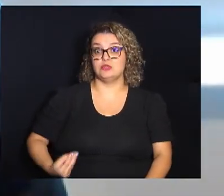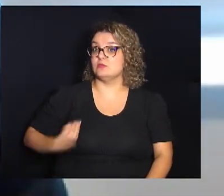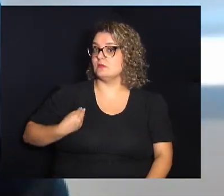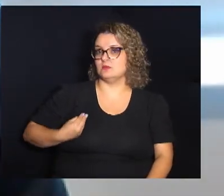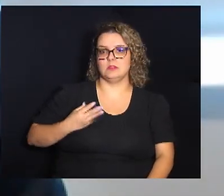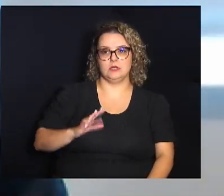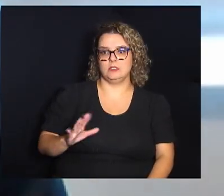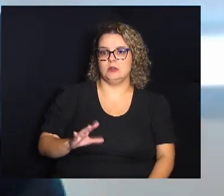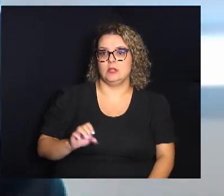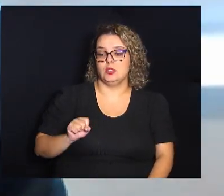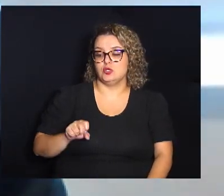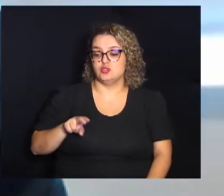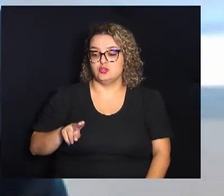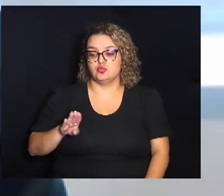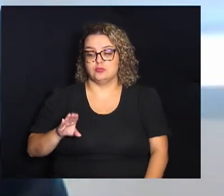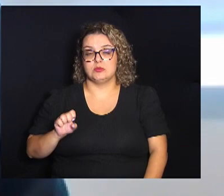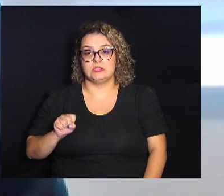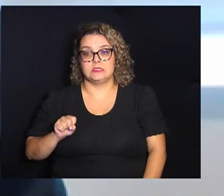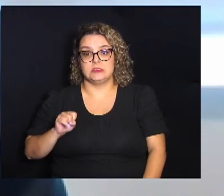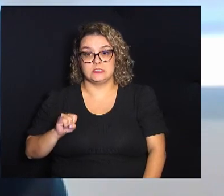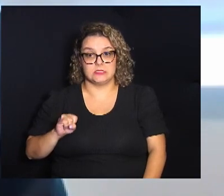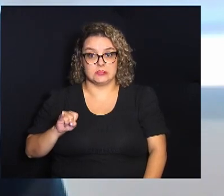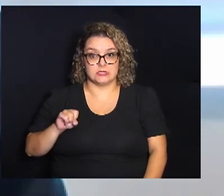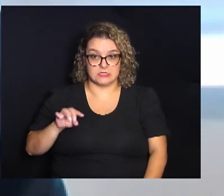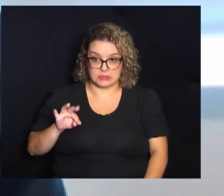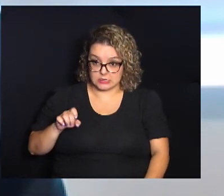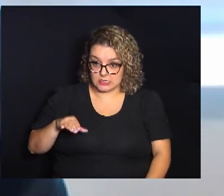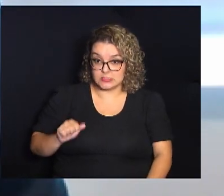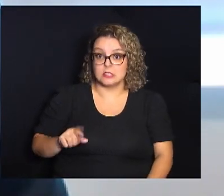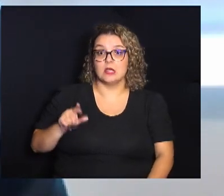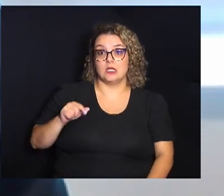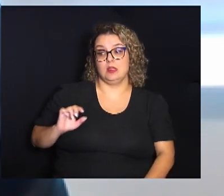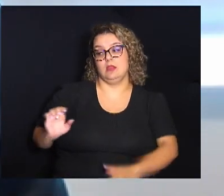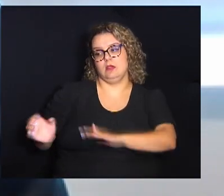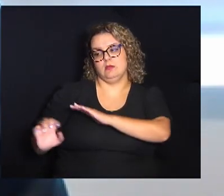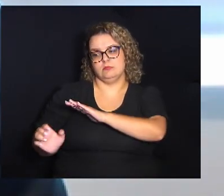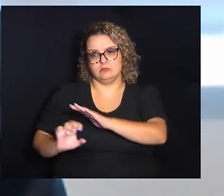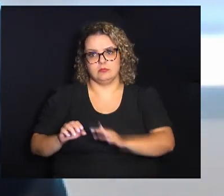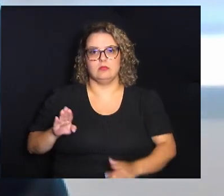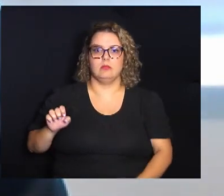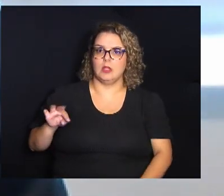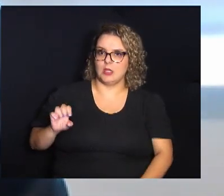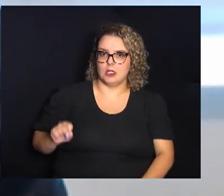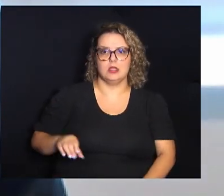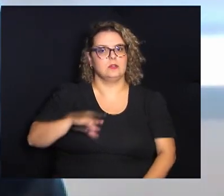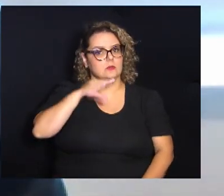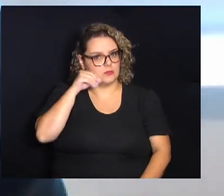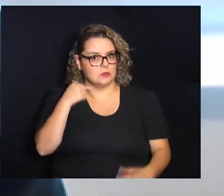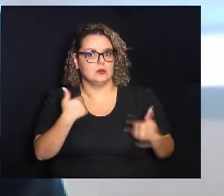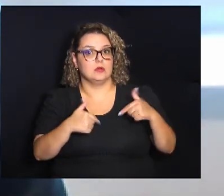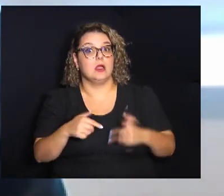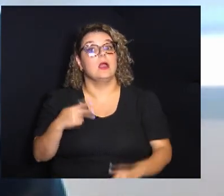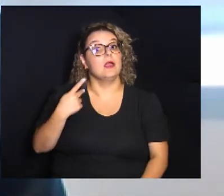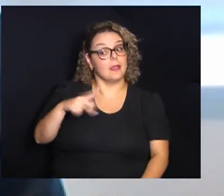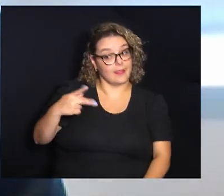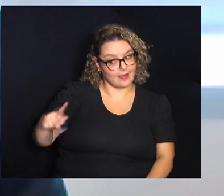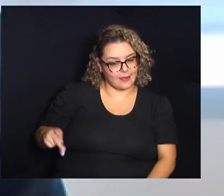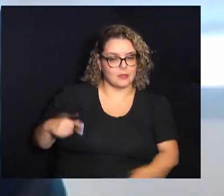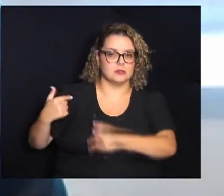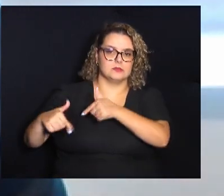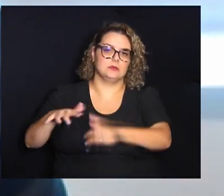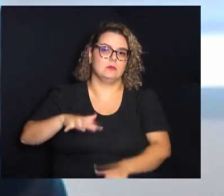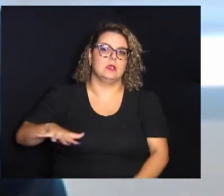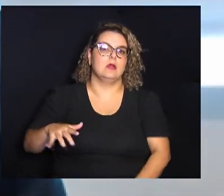vai subsistir desse meio são as operadoras de bet, os funcionários, os empregados, eles vão trabalhar nesse